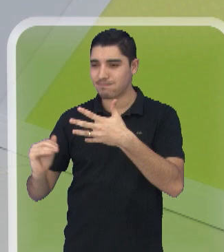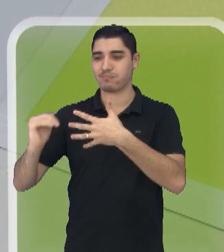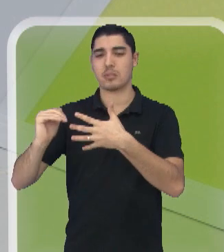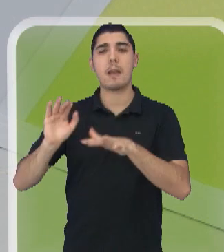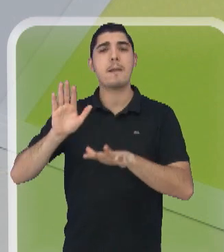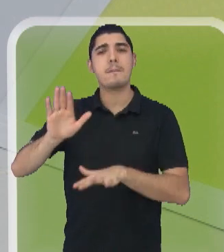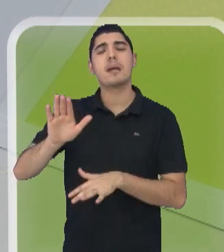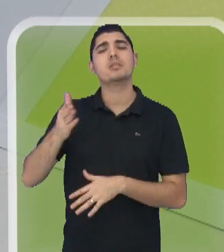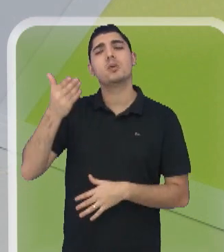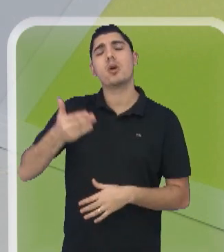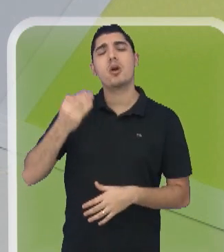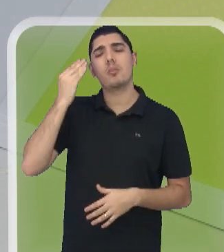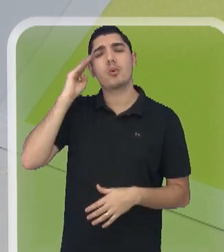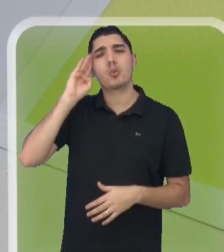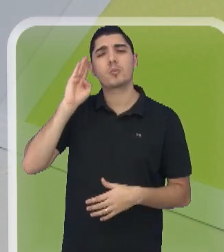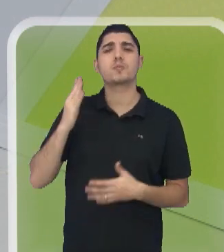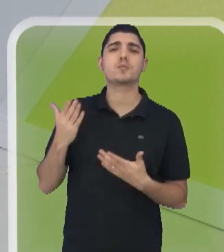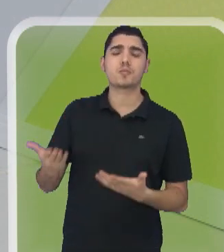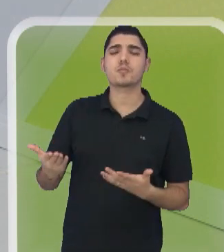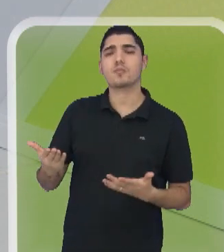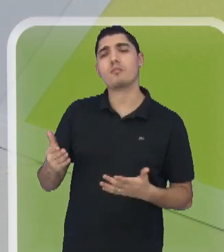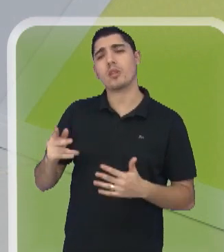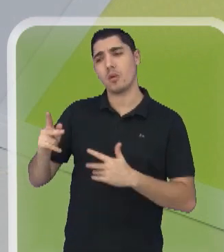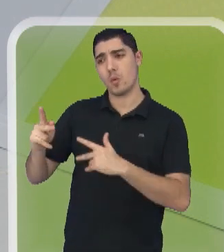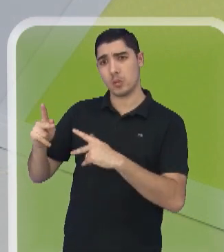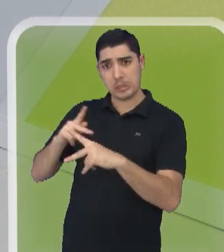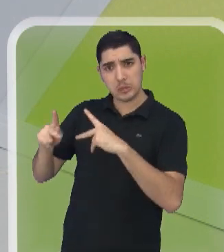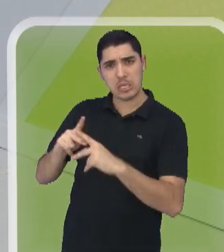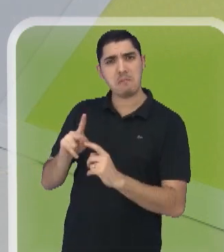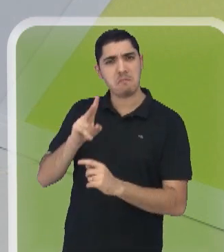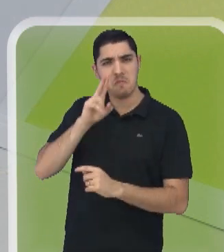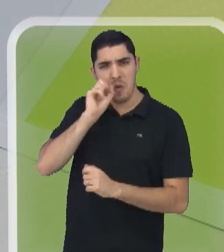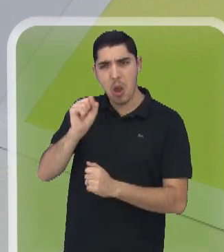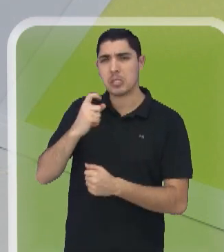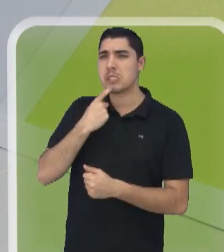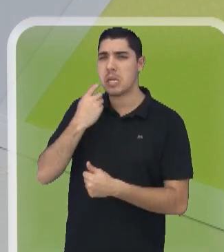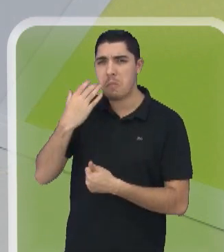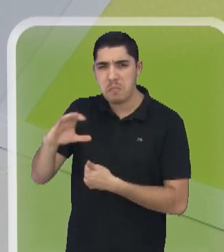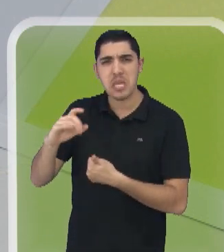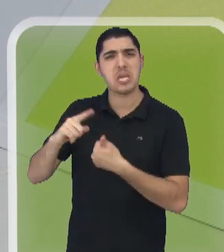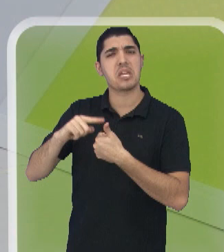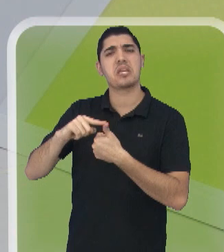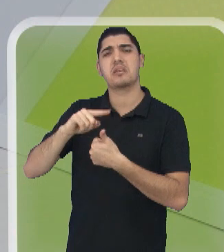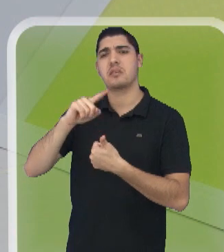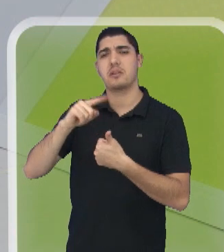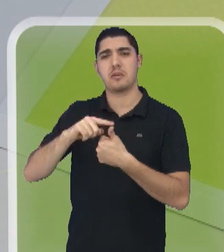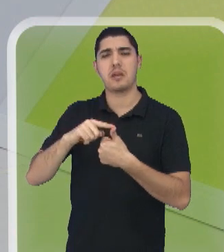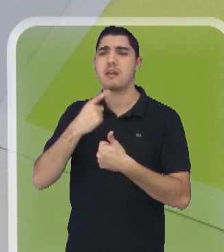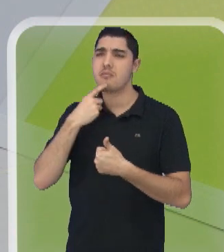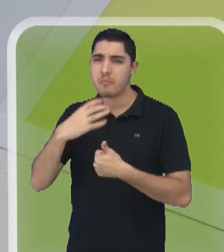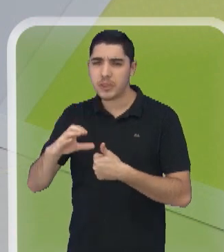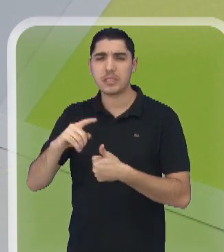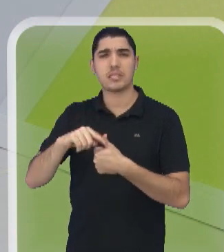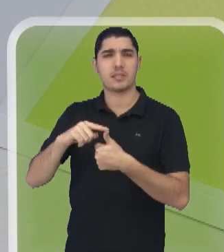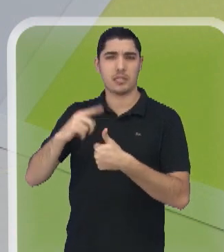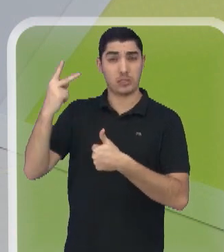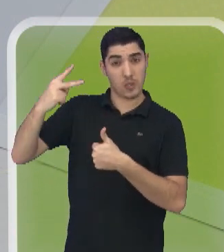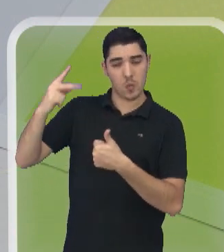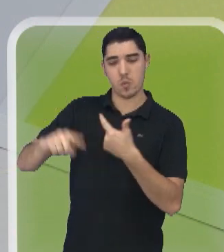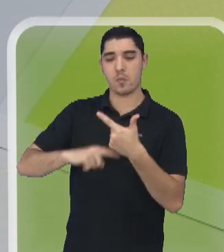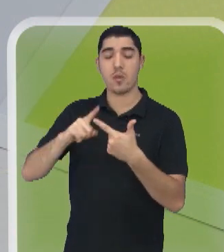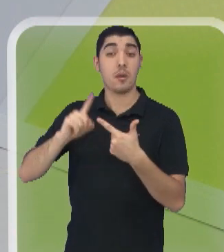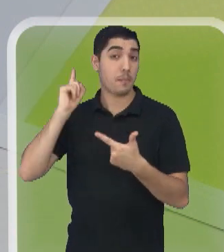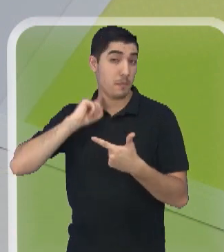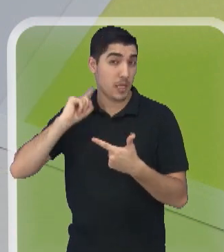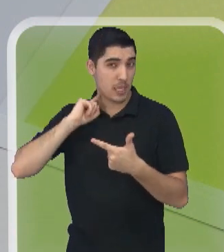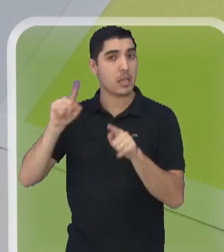detalhe é o seguinte, né, Brunão? O São José, ele faz jogos memoráveis contra Campinas, que é o vice-líder. O Campinas é o vice-líder. O Minas está lá